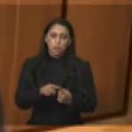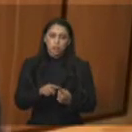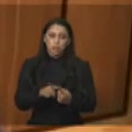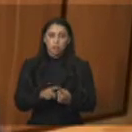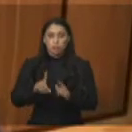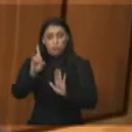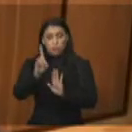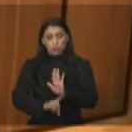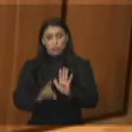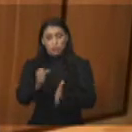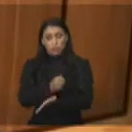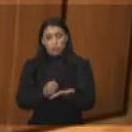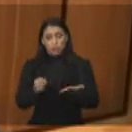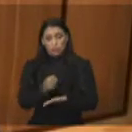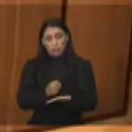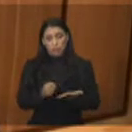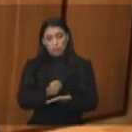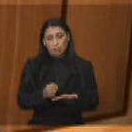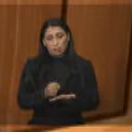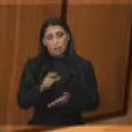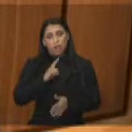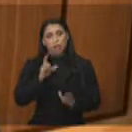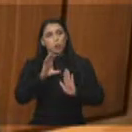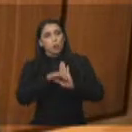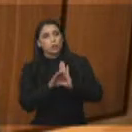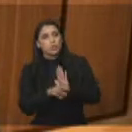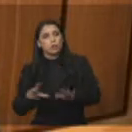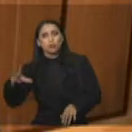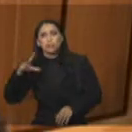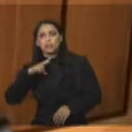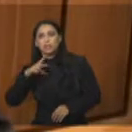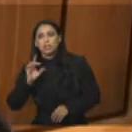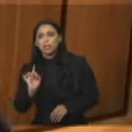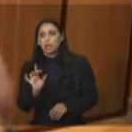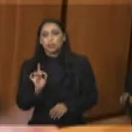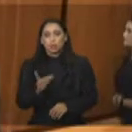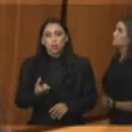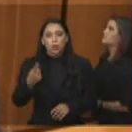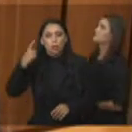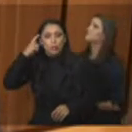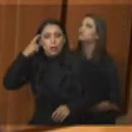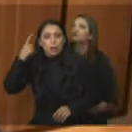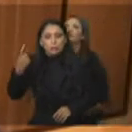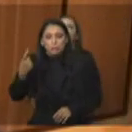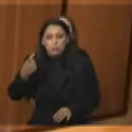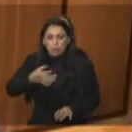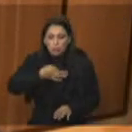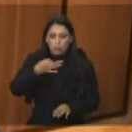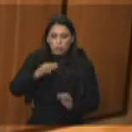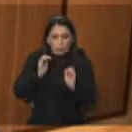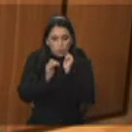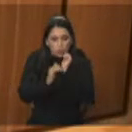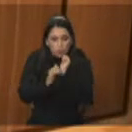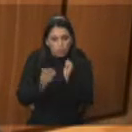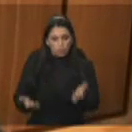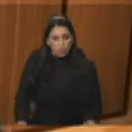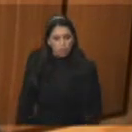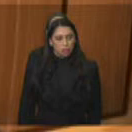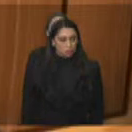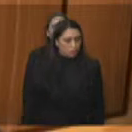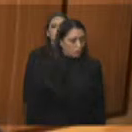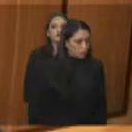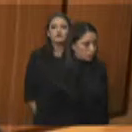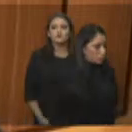Não trata também da superação de um conceito de privacidade centrado numa ideia de estática, de sigilo. E, por fim, também